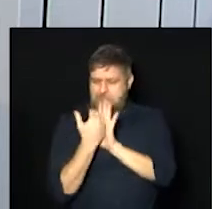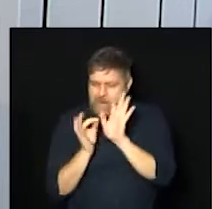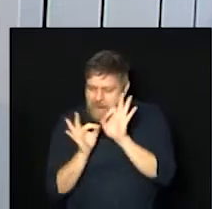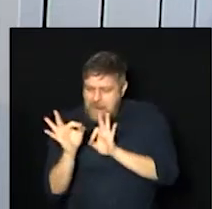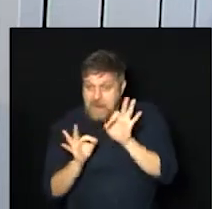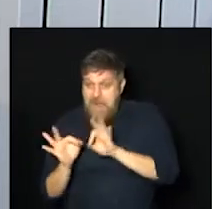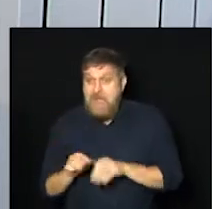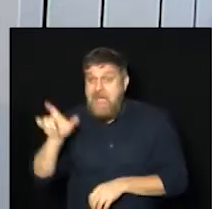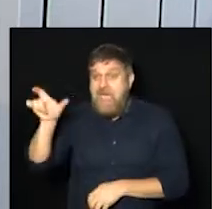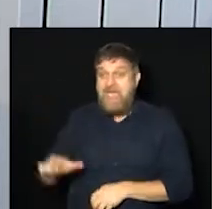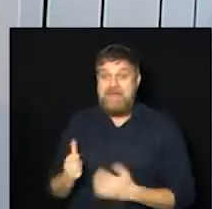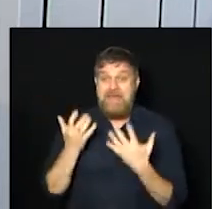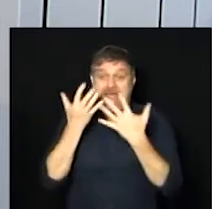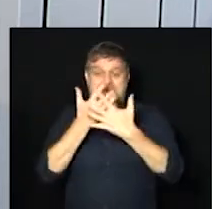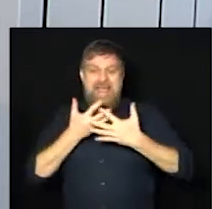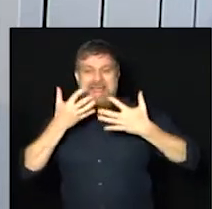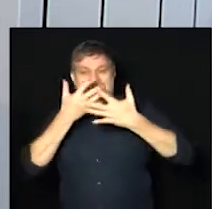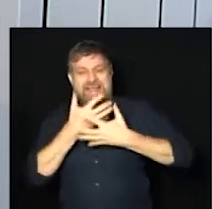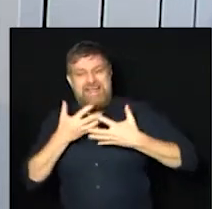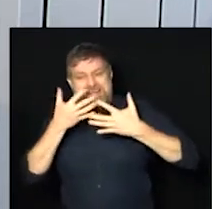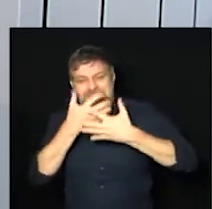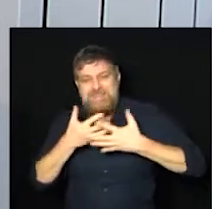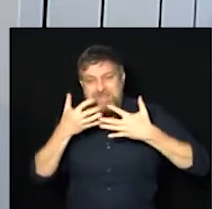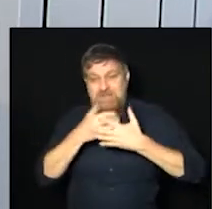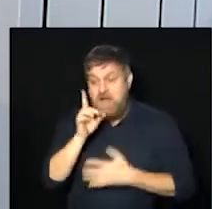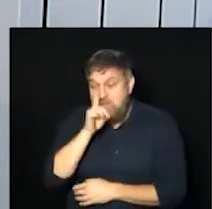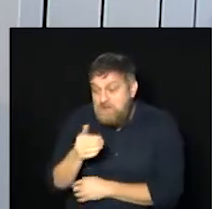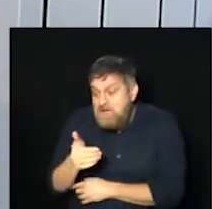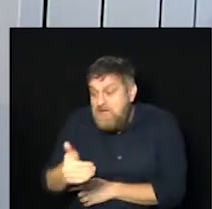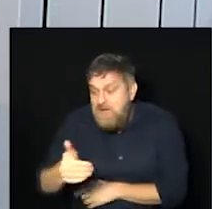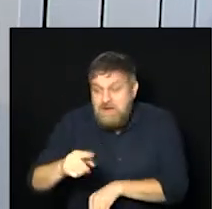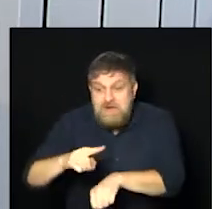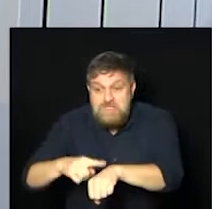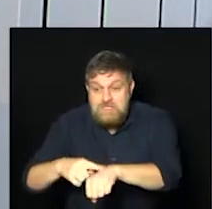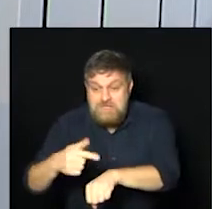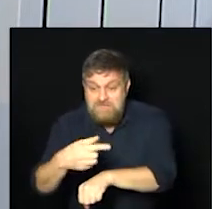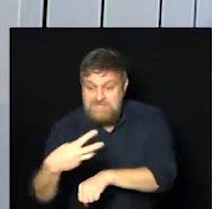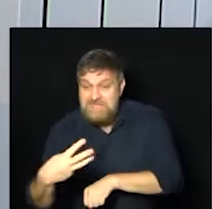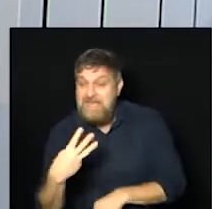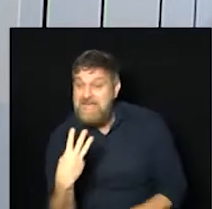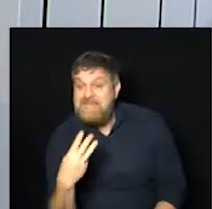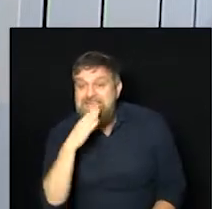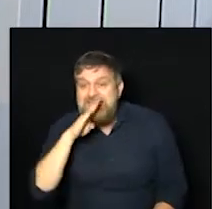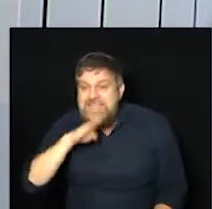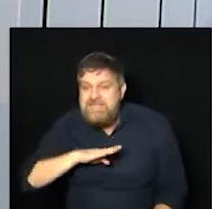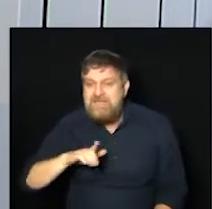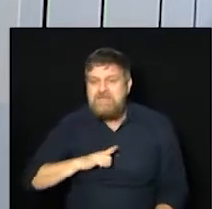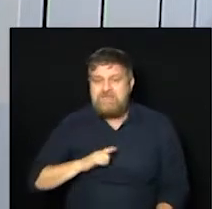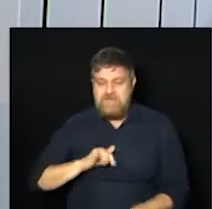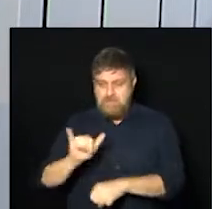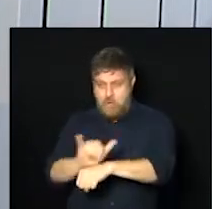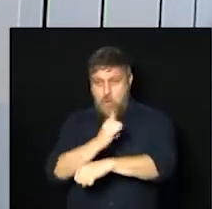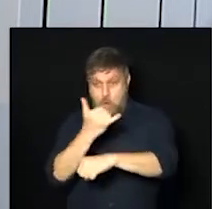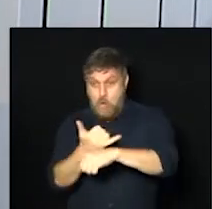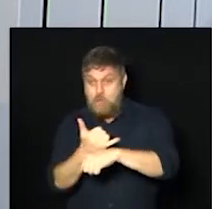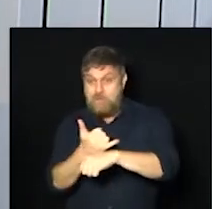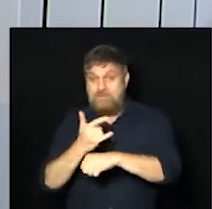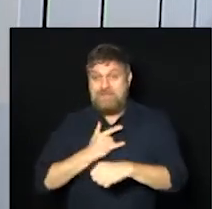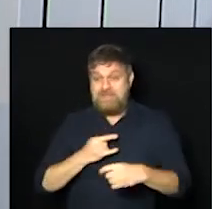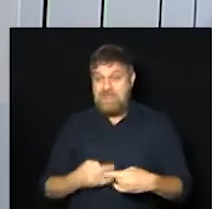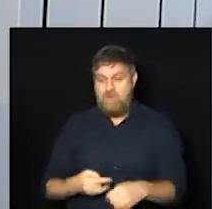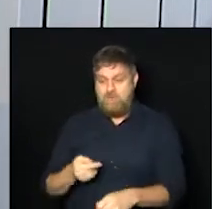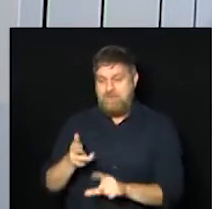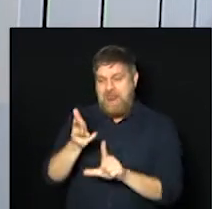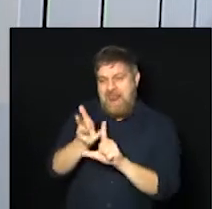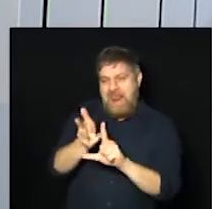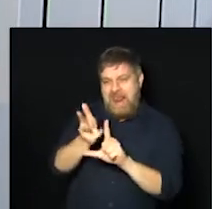ela é cantora também. E neste domingo, dia 23, às 3 horas da tarde, pelo YouTube, vai acontecer uma